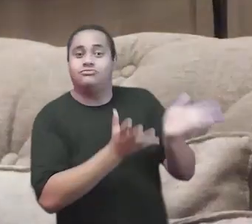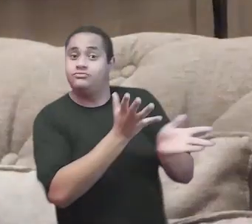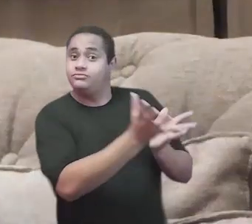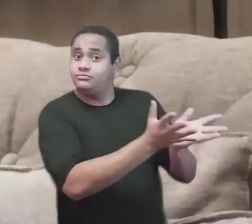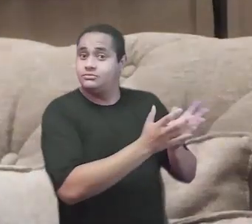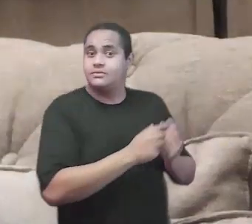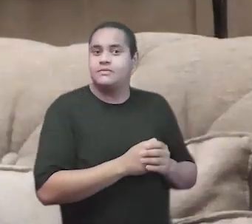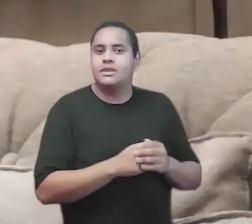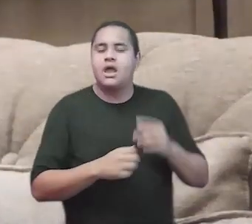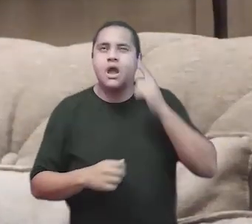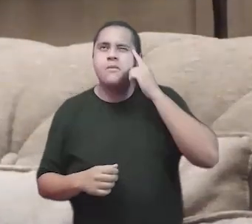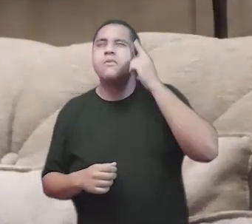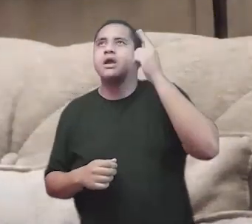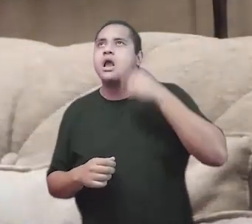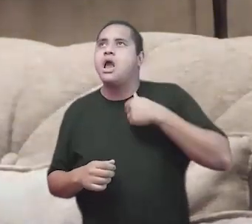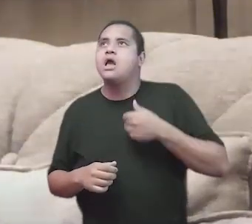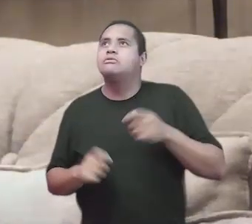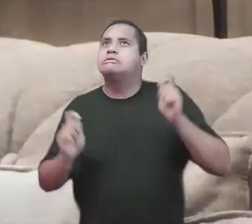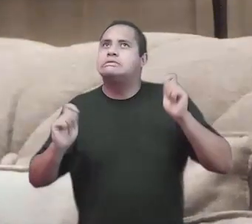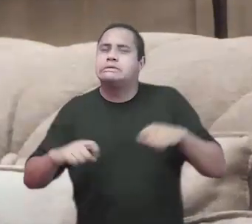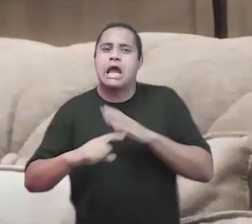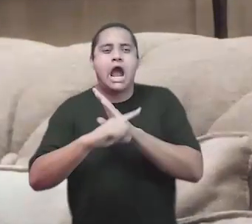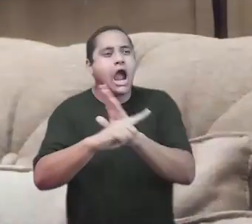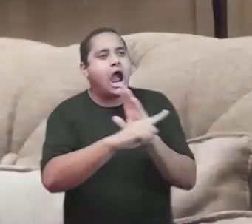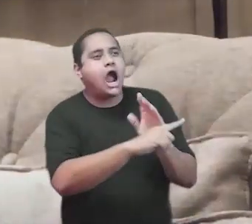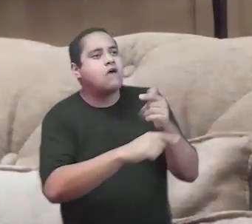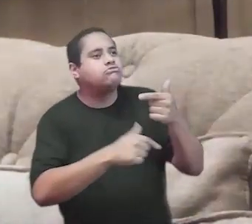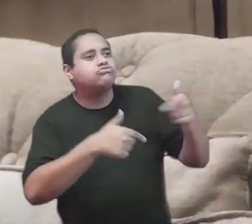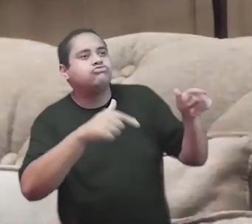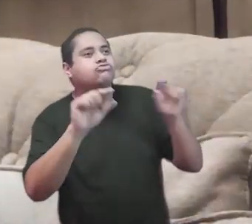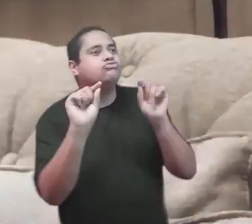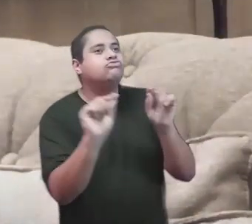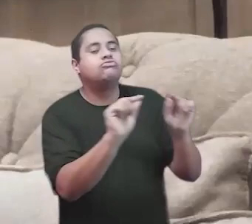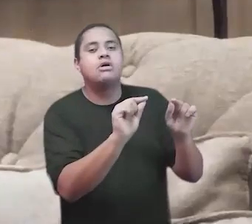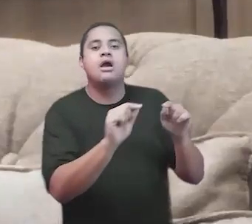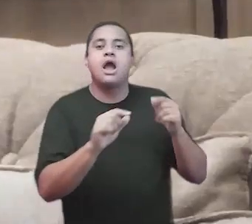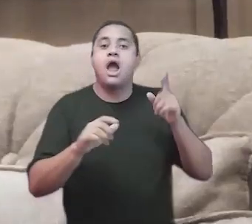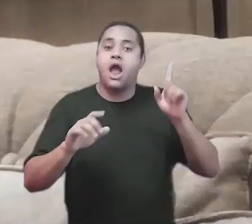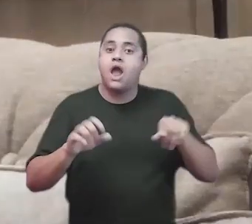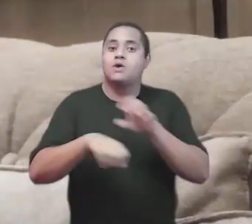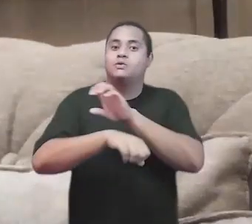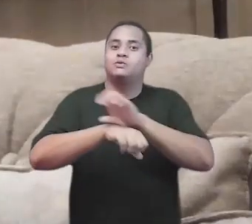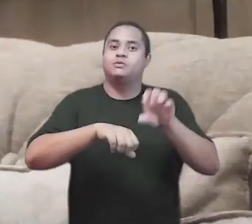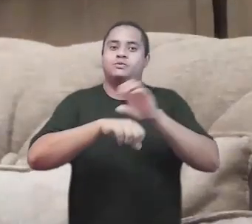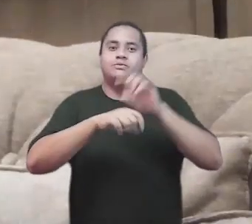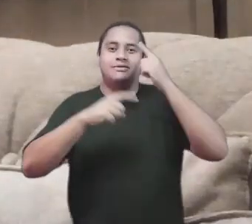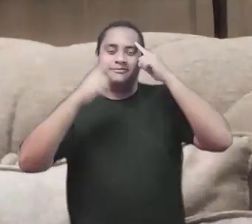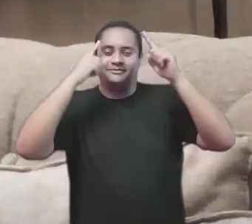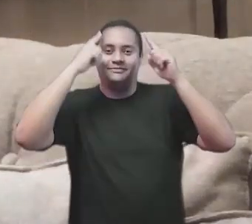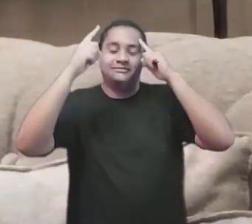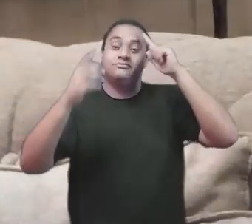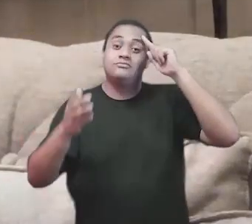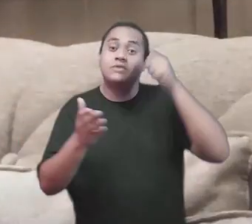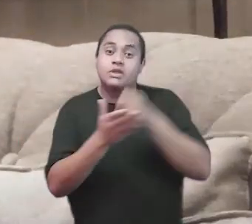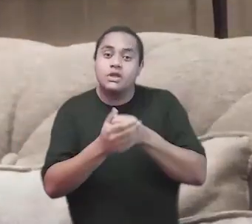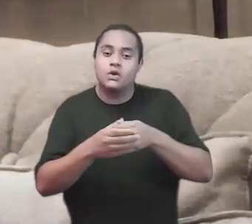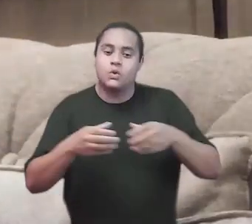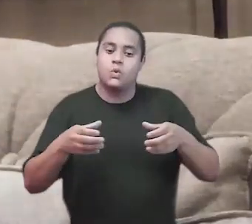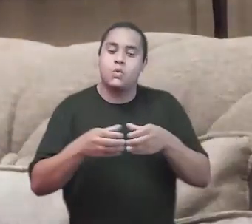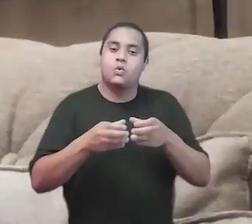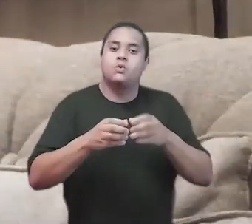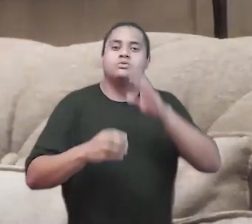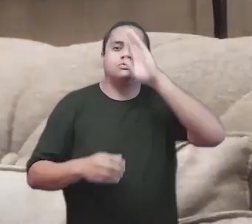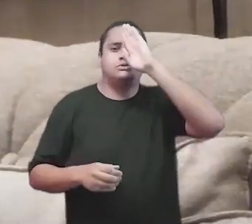melhor coisa que eu posso fazer para me entregar para o outro é o curso de criatividade, então resolvemos fazer uma turma gratuita, porque esse